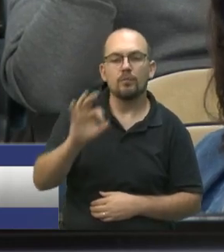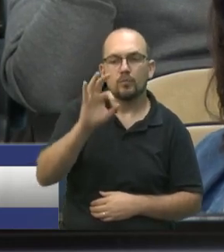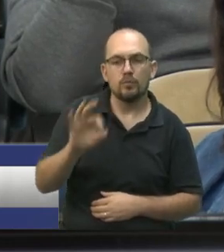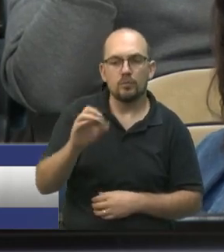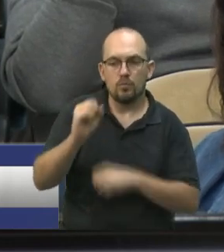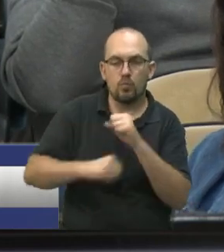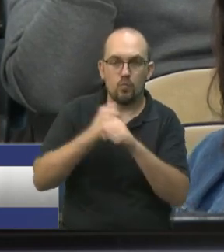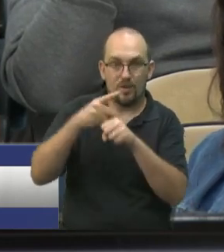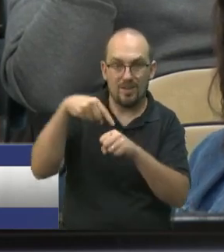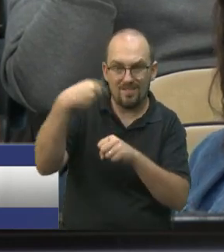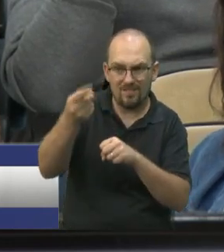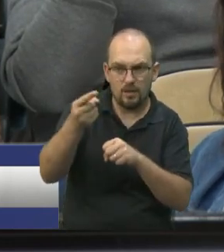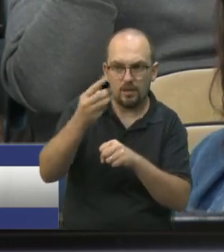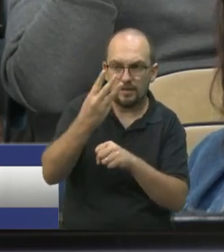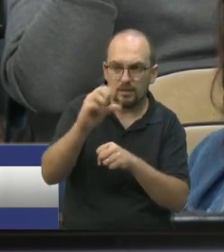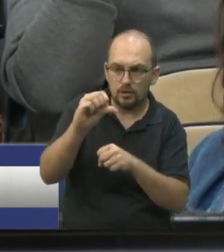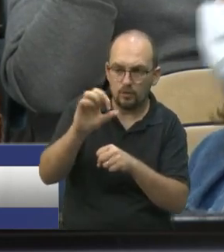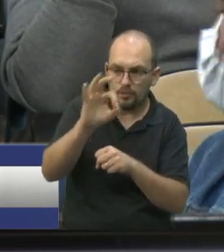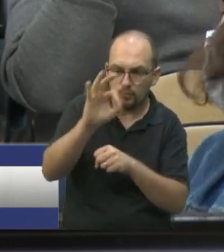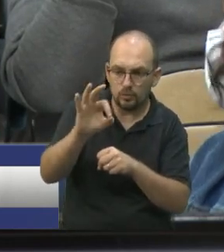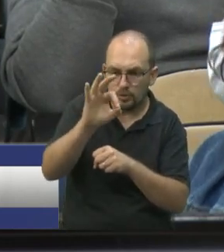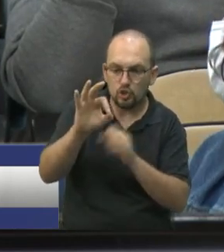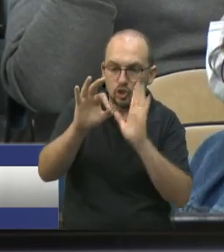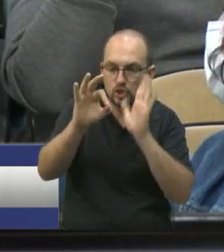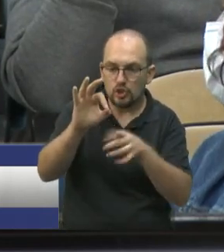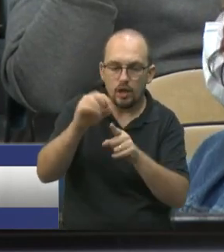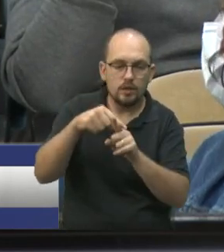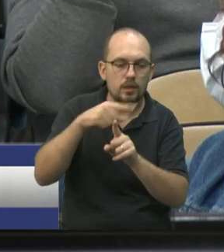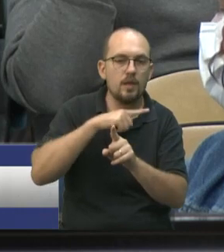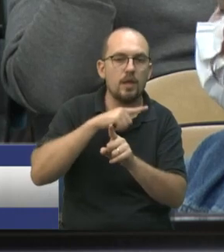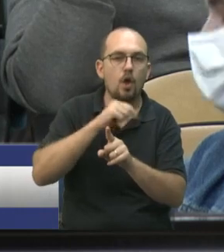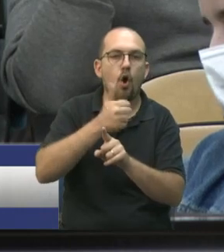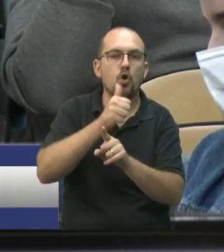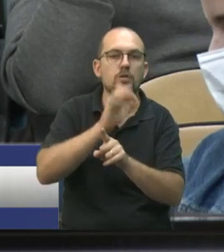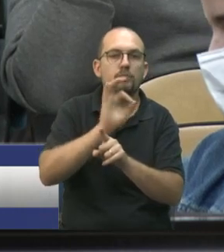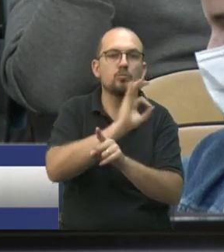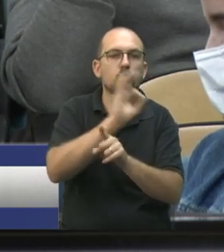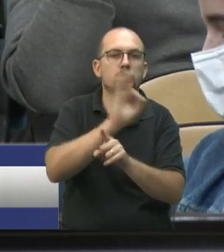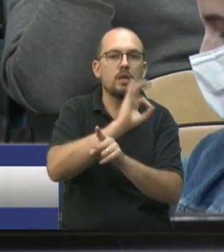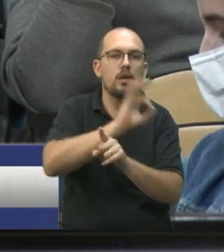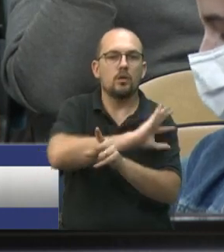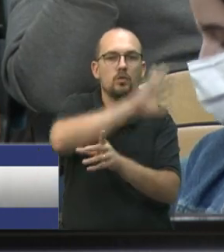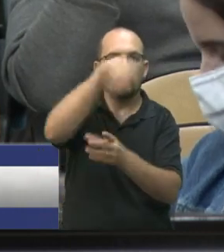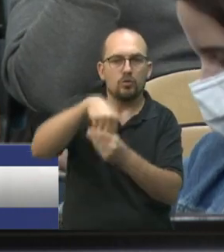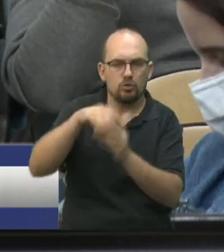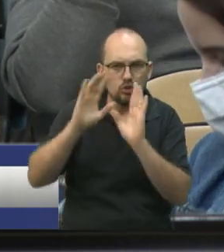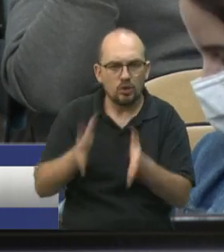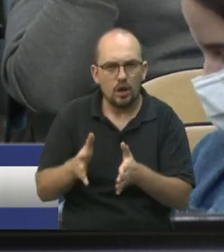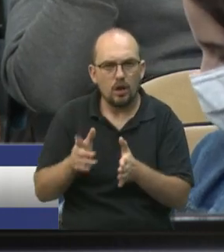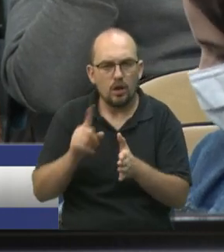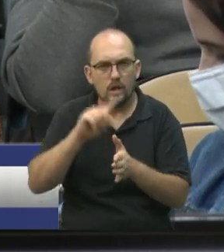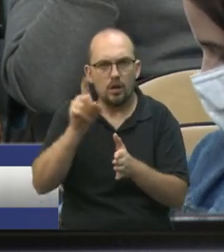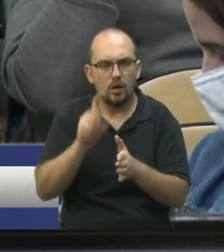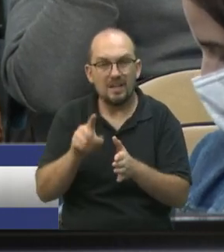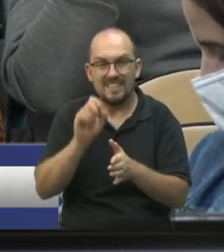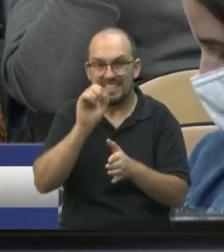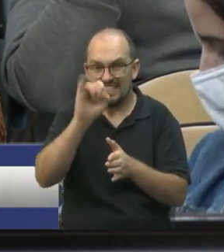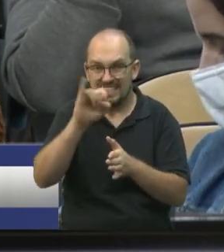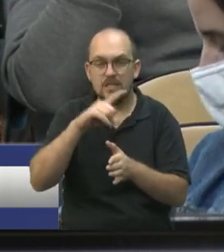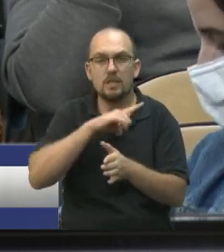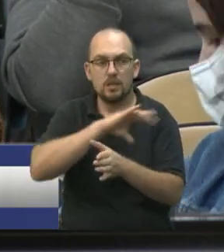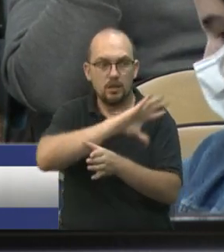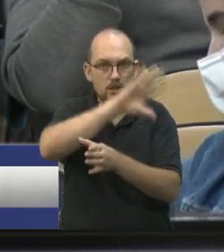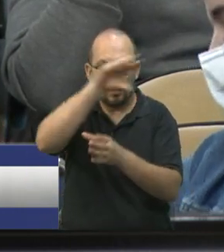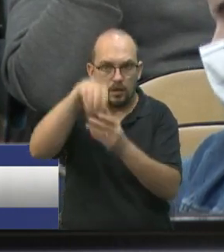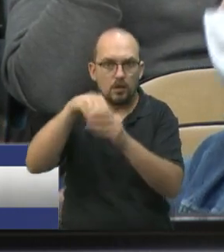ano que vem, já está considerando os 11% de reajuste. Porque se ela já está considerando, então a gente vai ter,